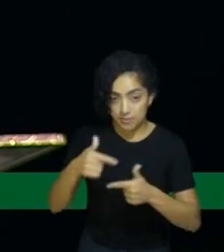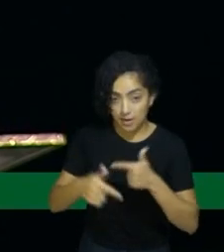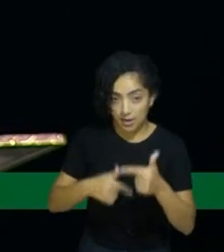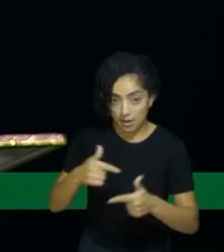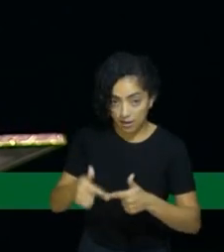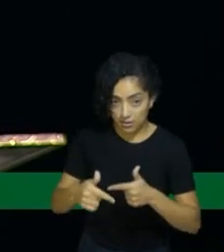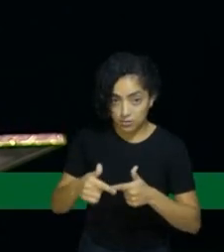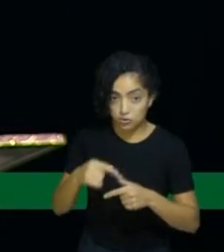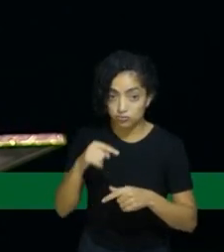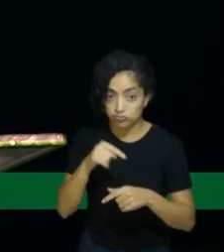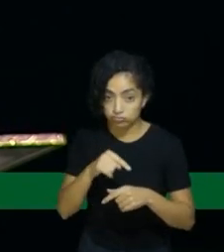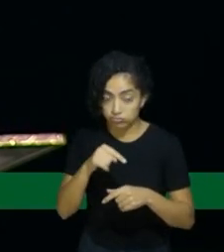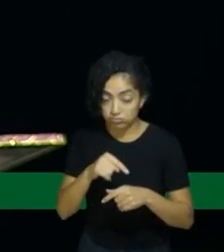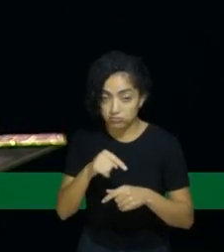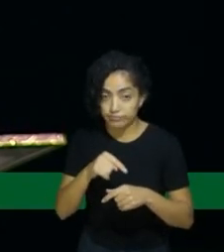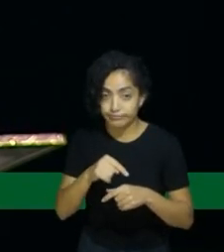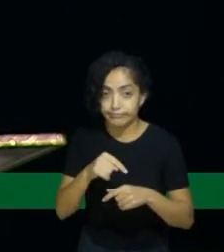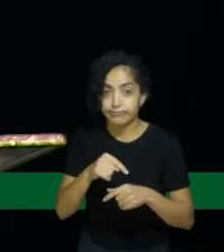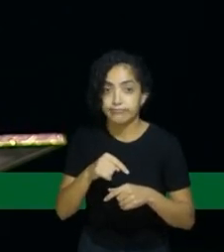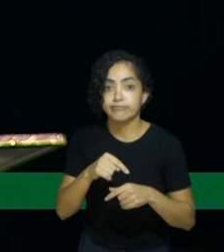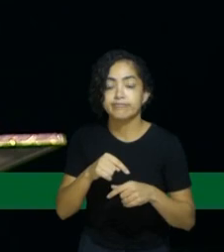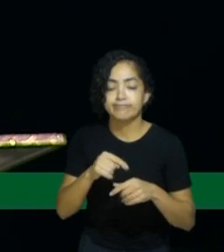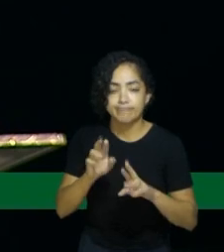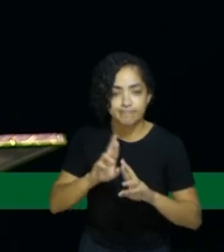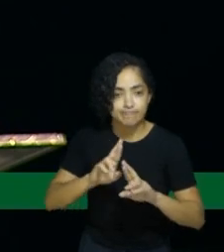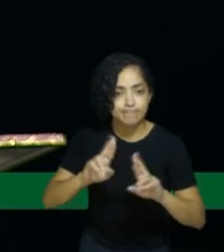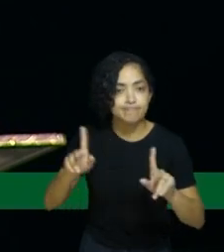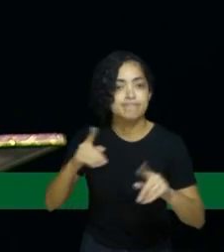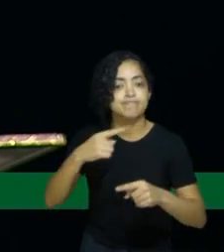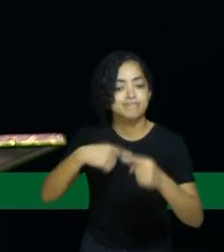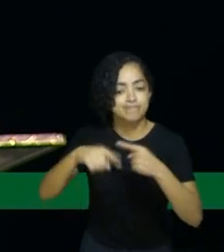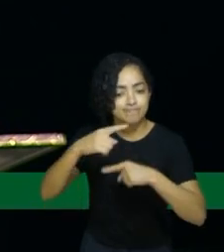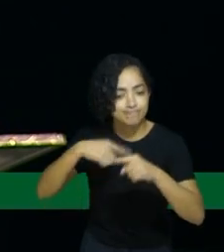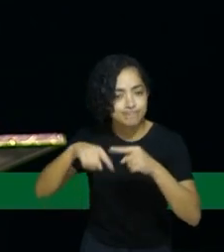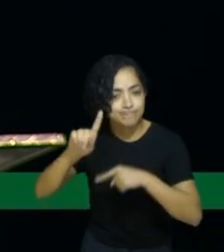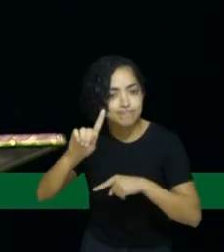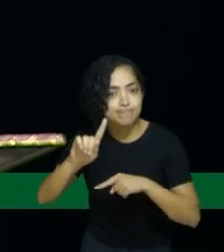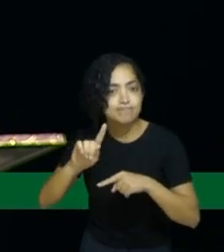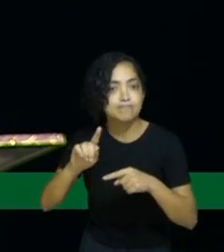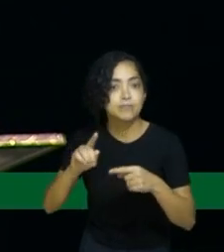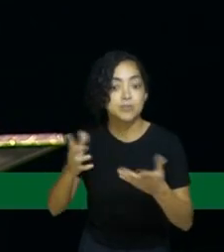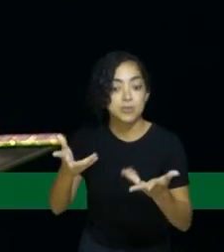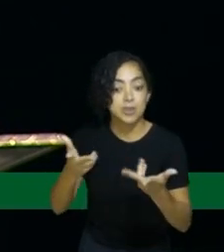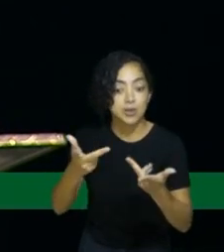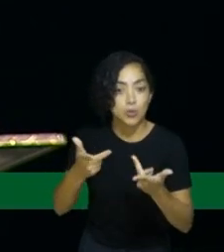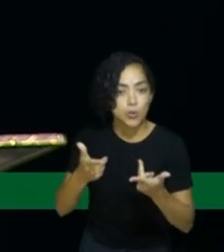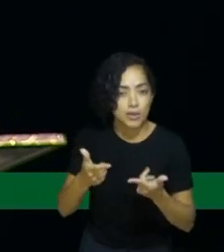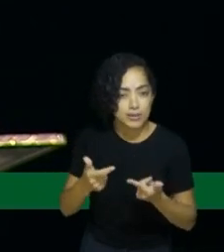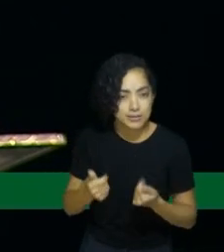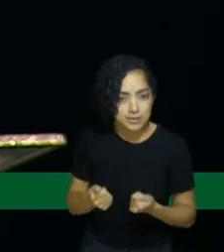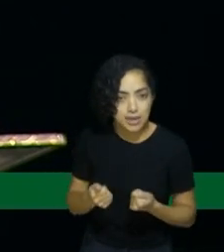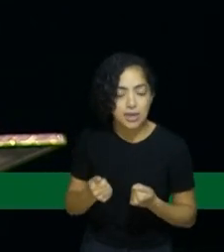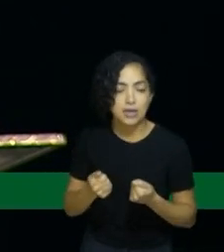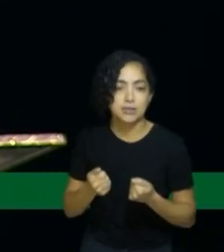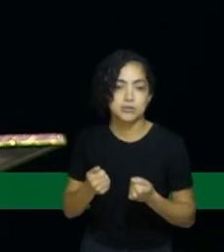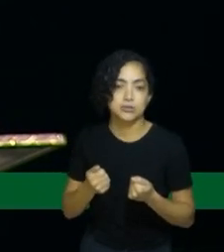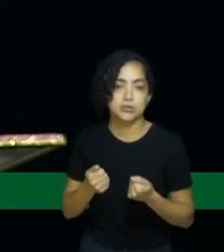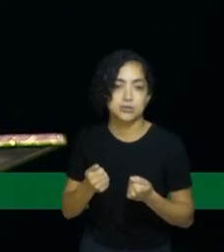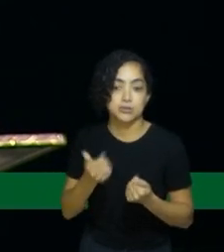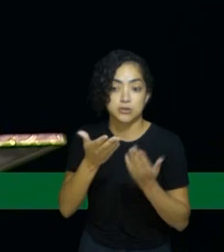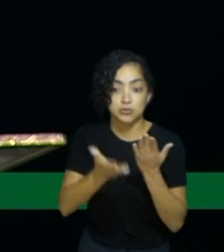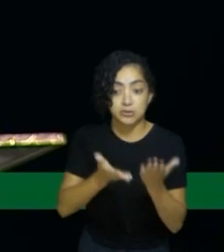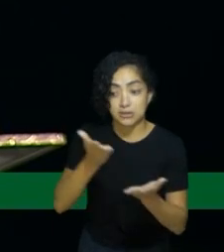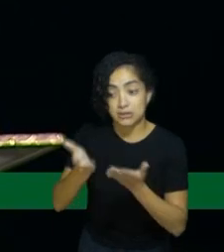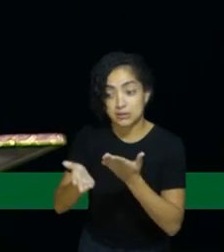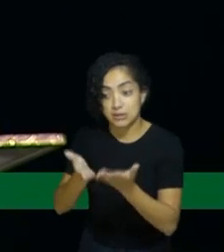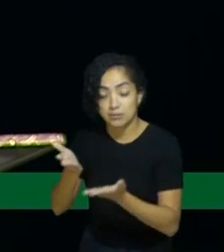feminina no estado faz toda a diferença na qualid do serviço de saúde oferecido às mulheres